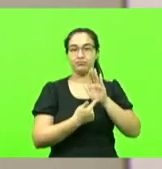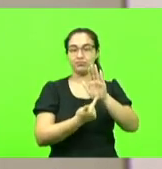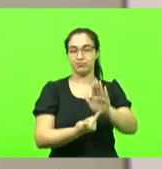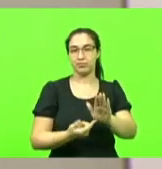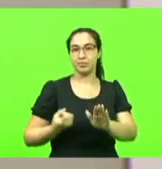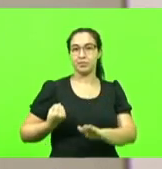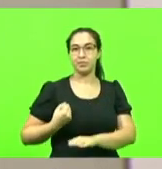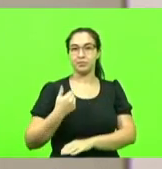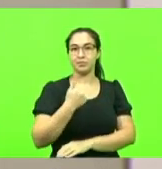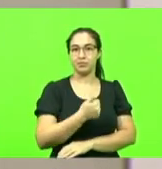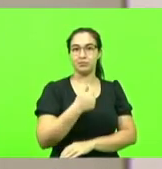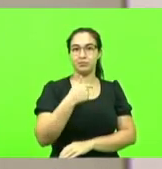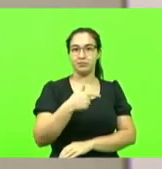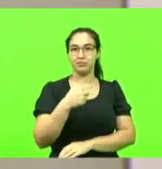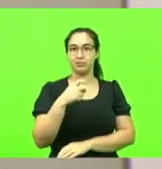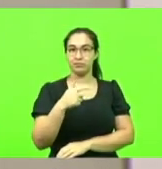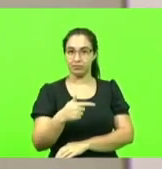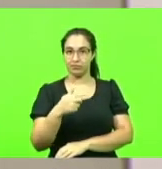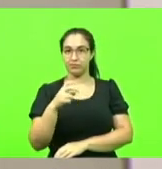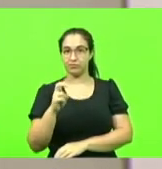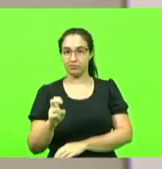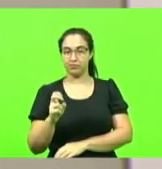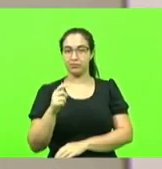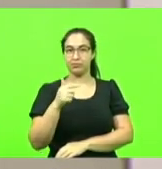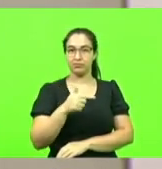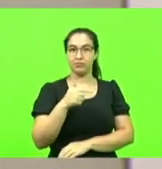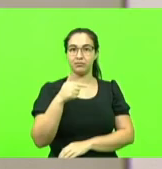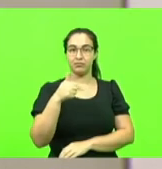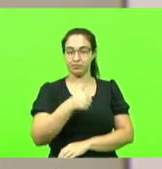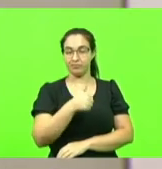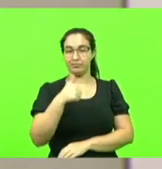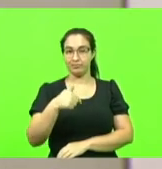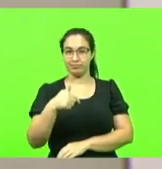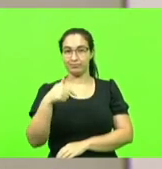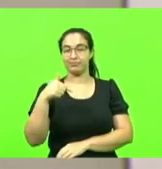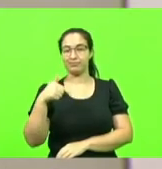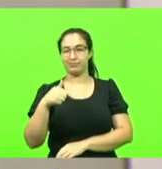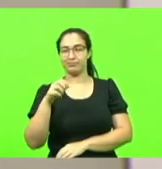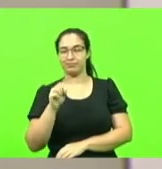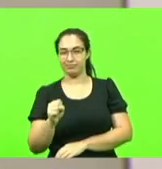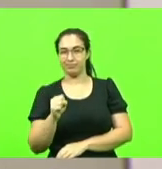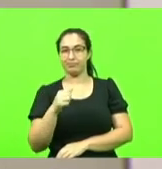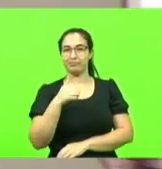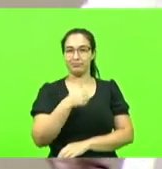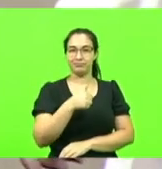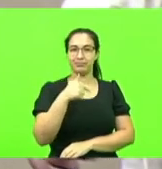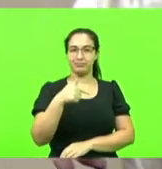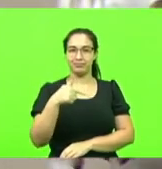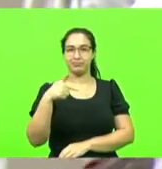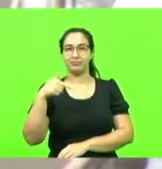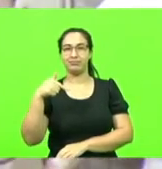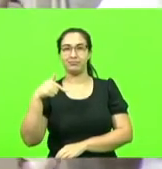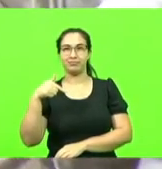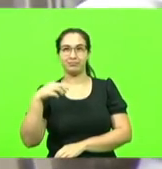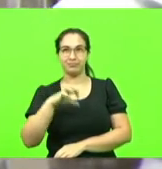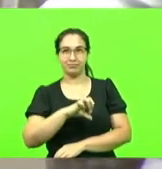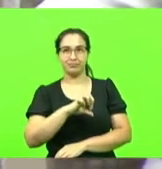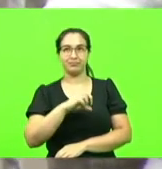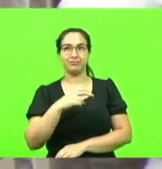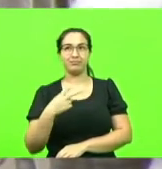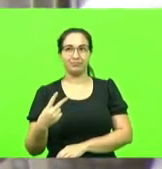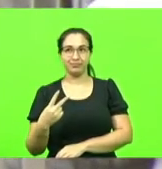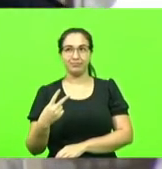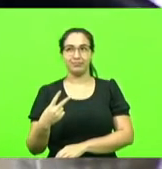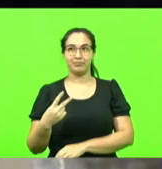Indicações 1775 a 1778 e 1780 a 1792. Fim